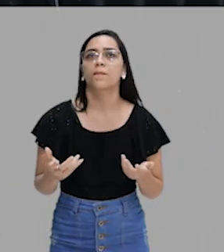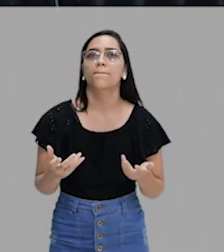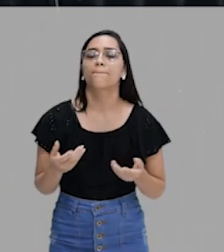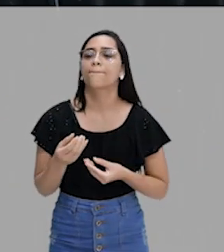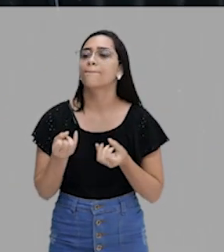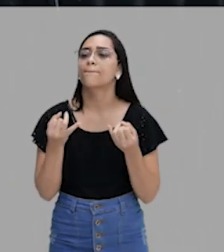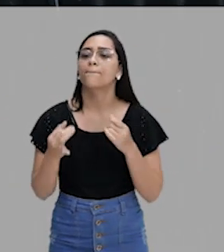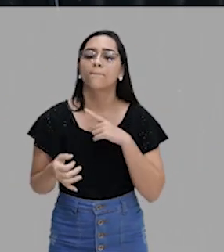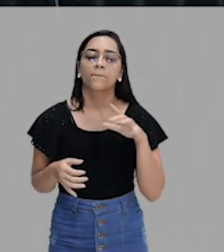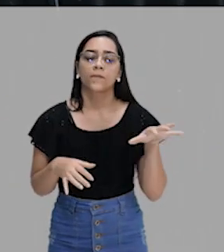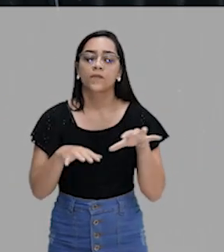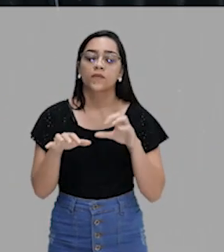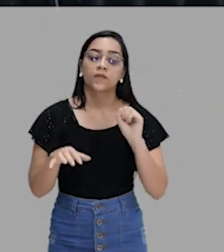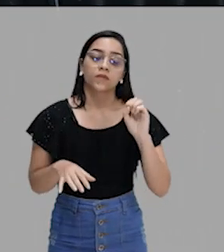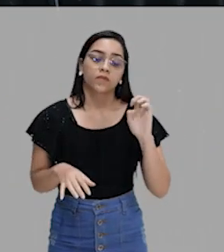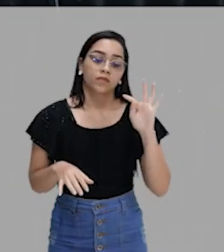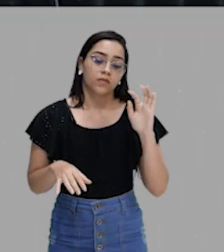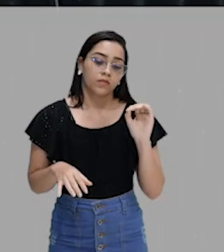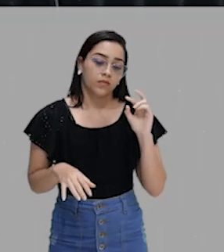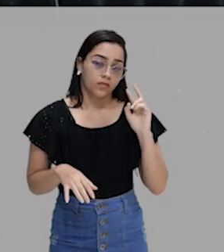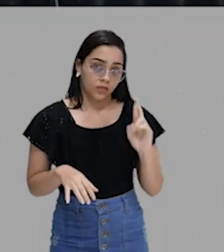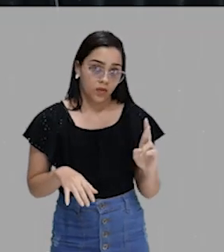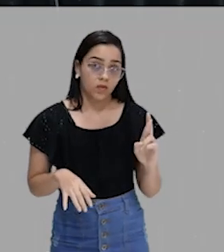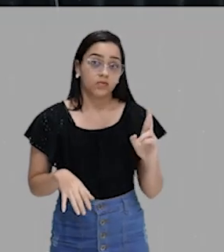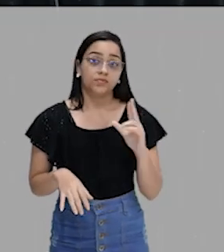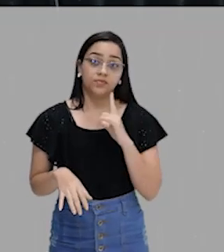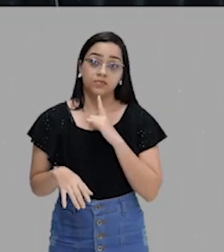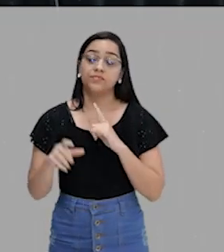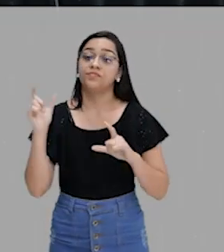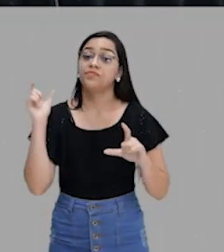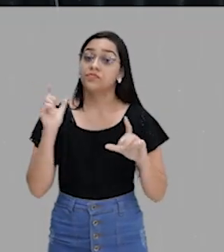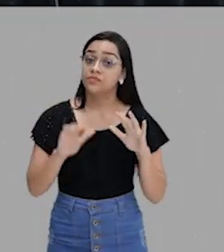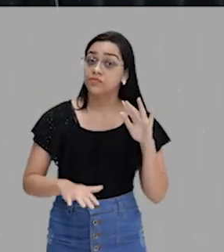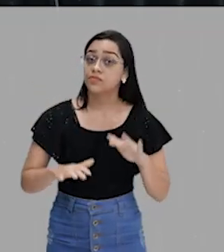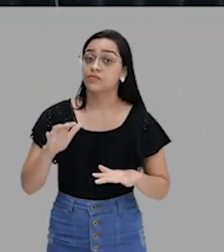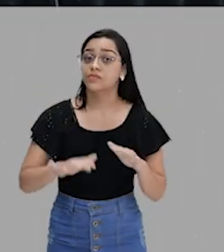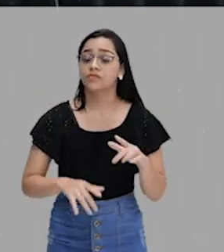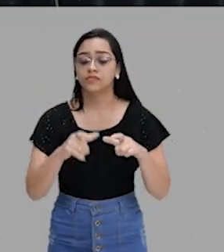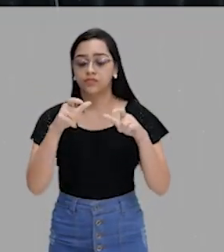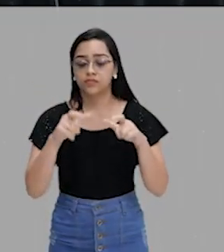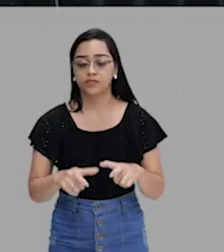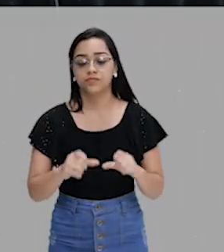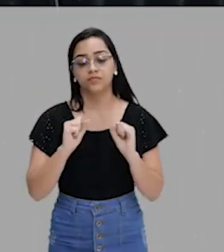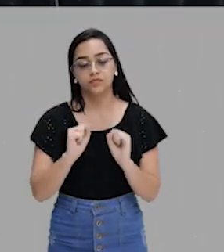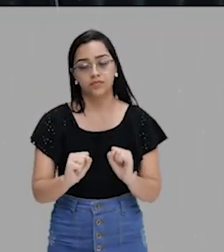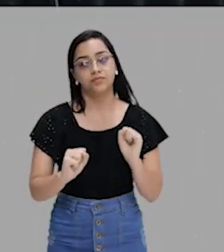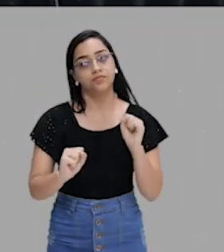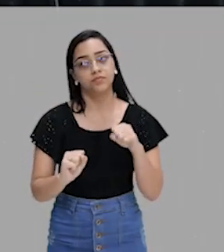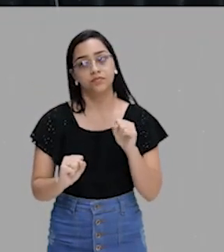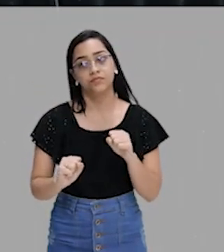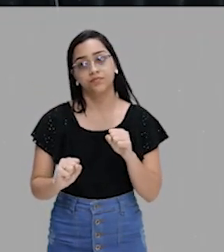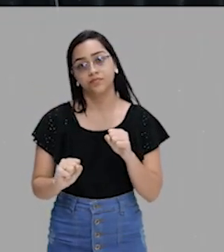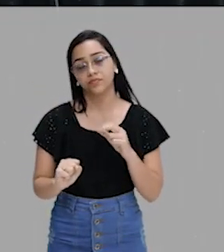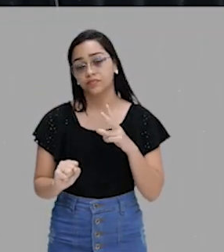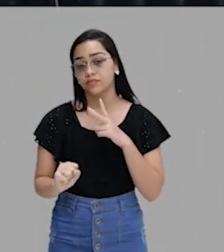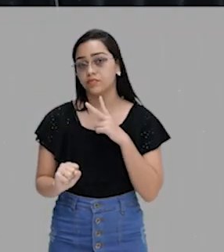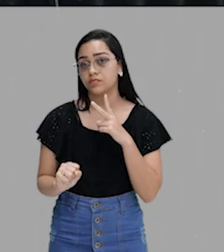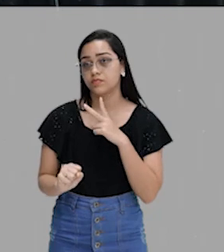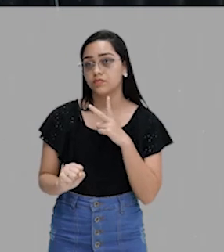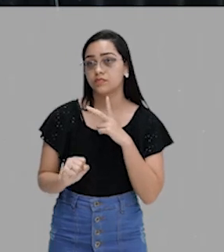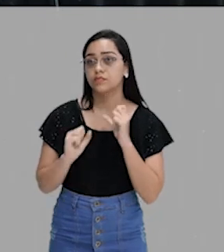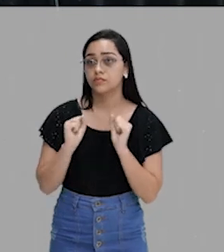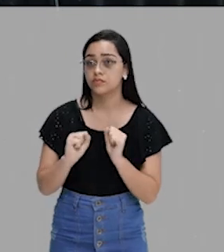como é que diz? Um setor, né? O terminal rodoviário, dependendo do local, pode ser privado, pode